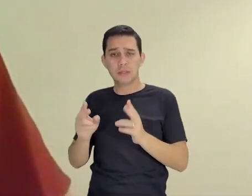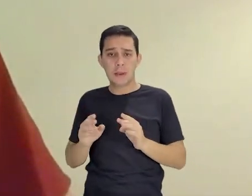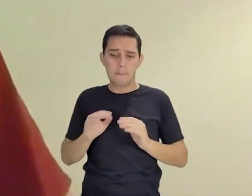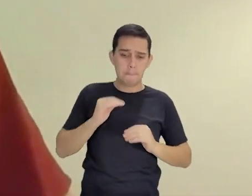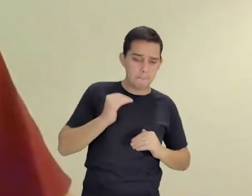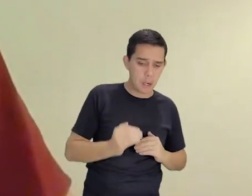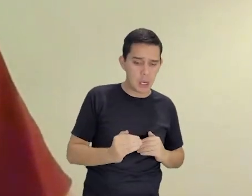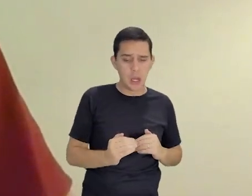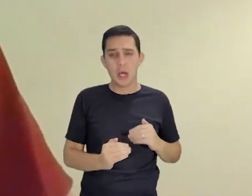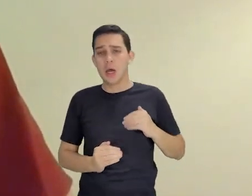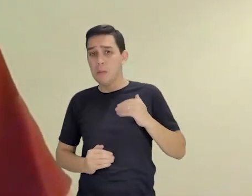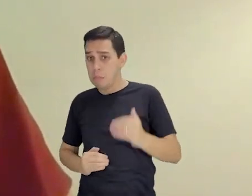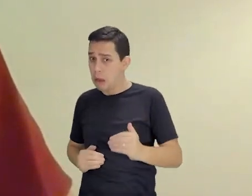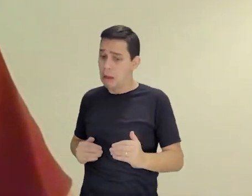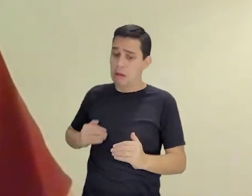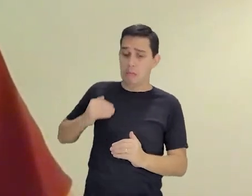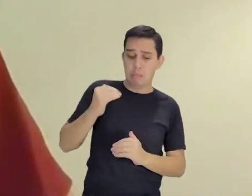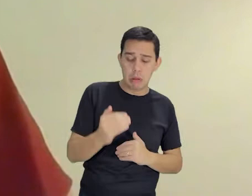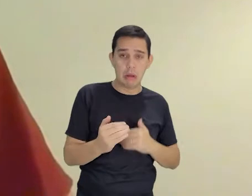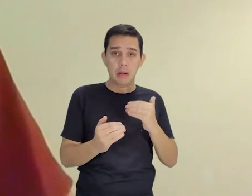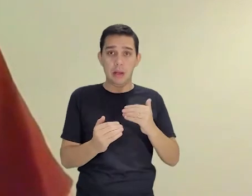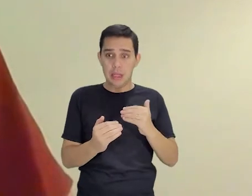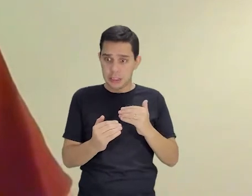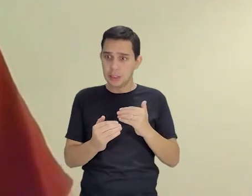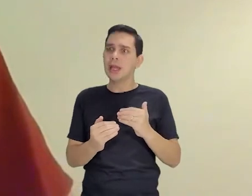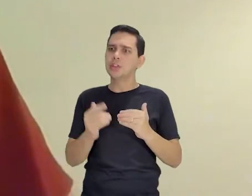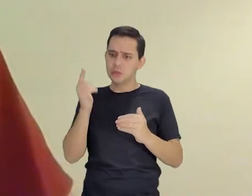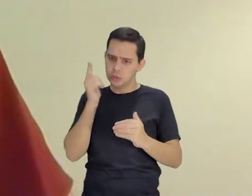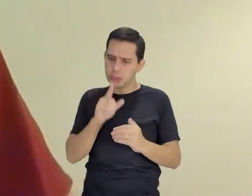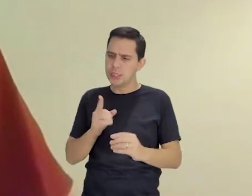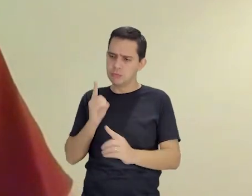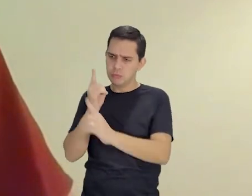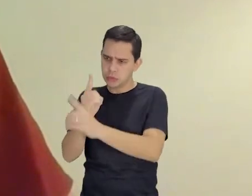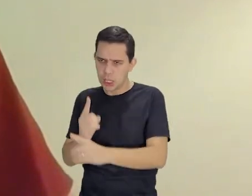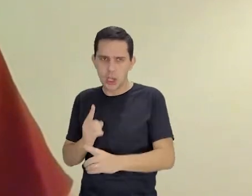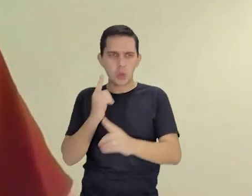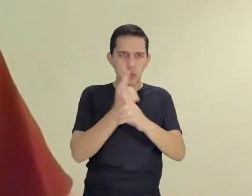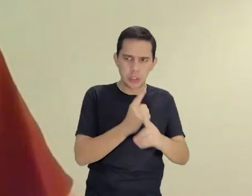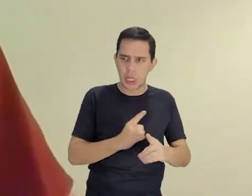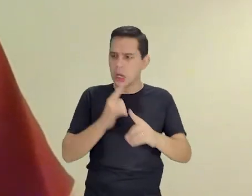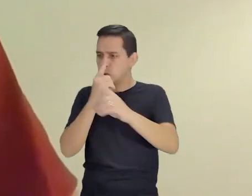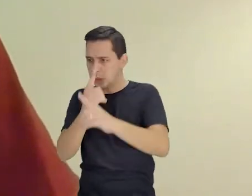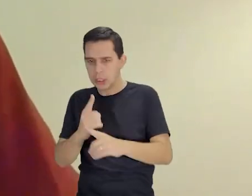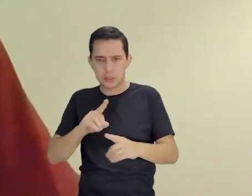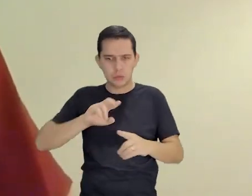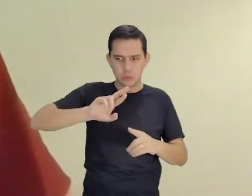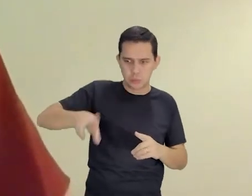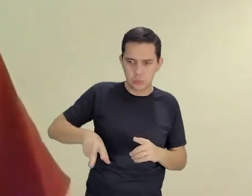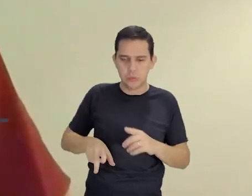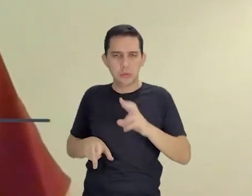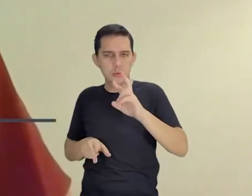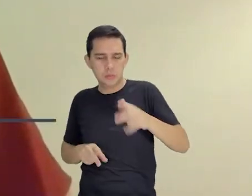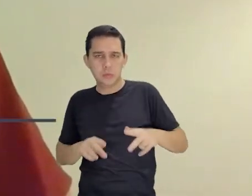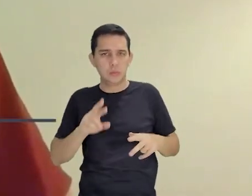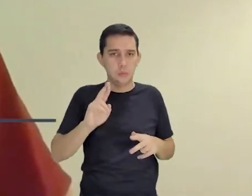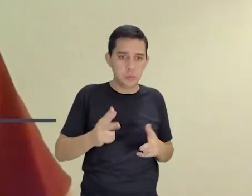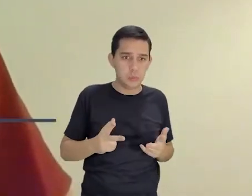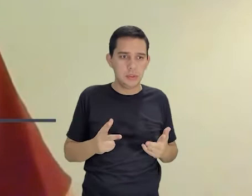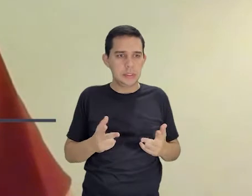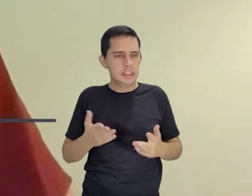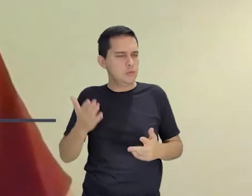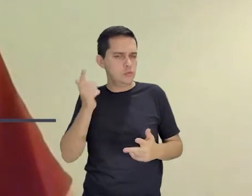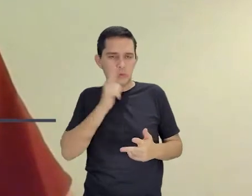passo que avançamos, mais informações são angariadas e mais os nortes vão